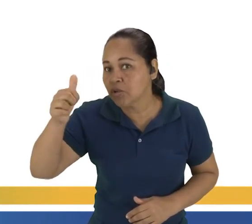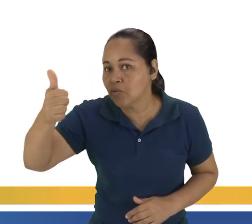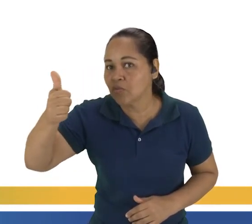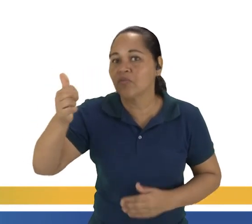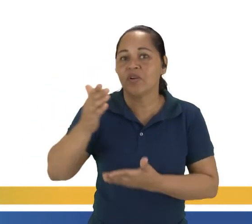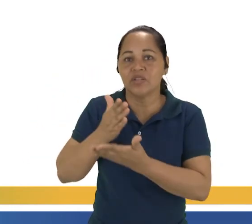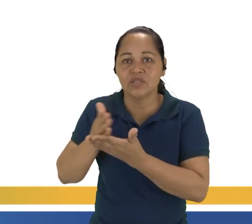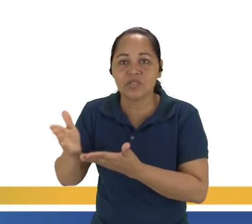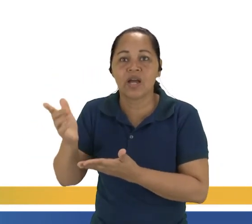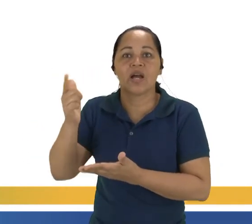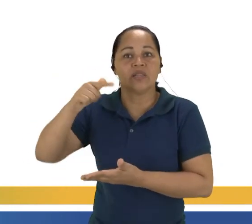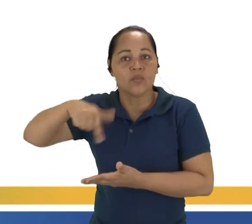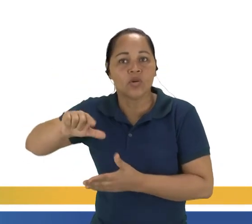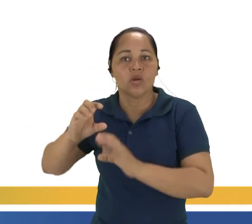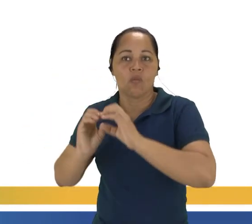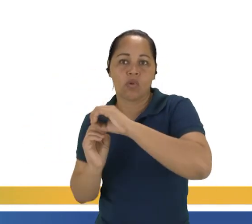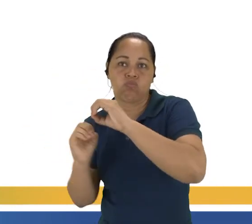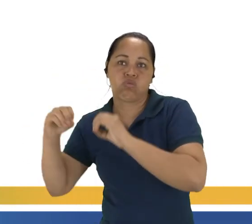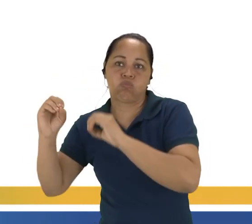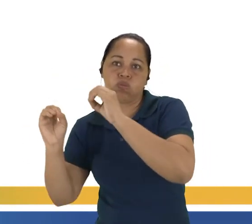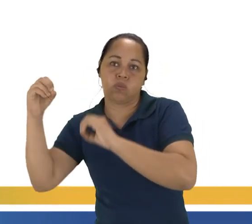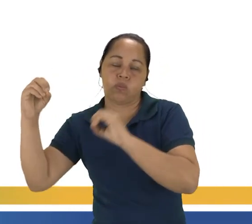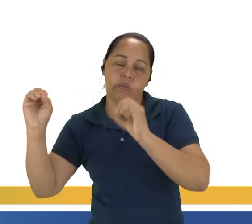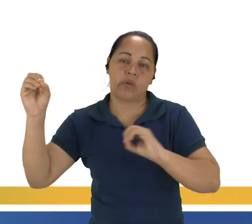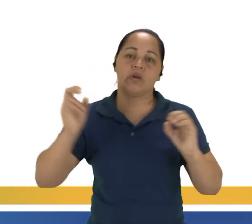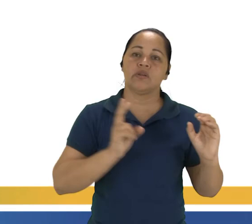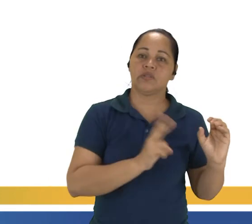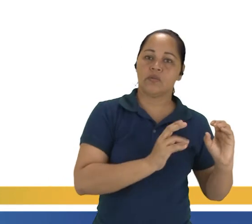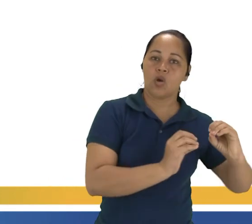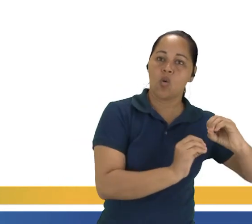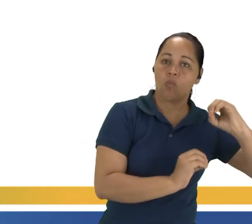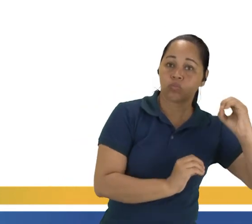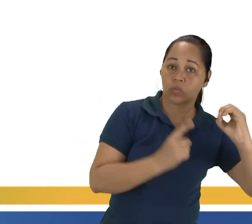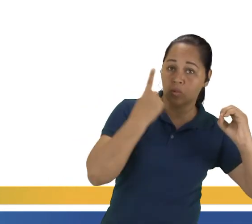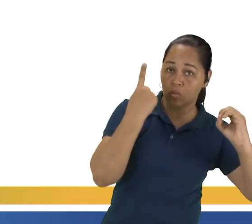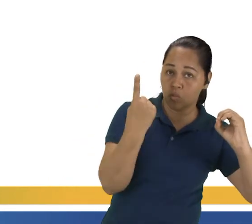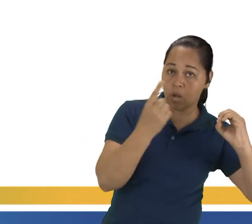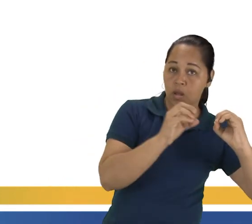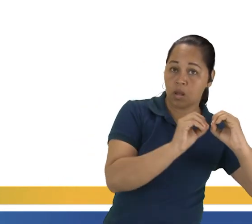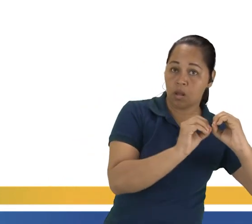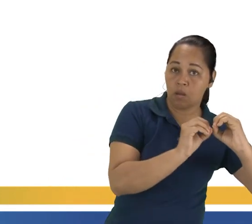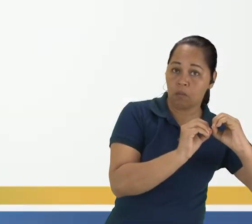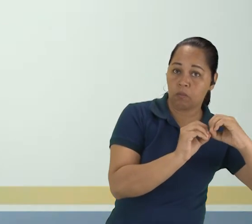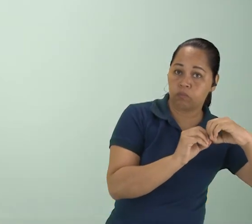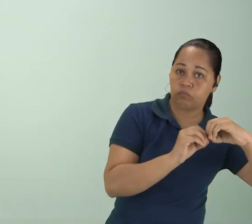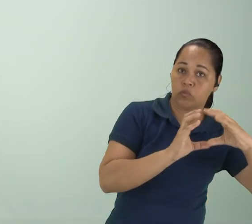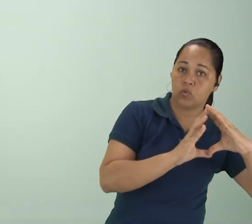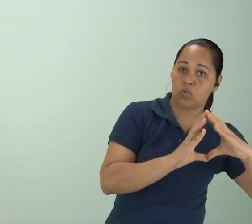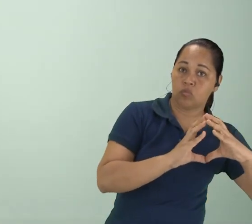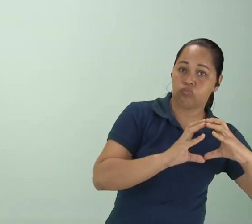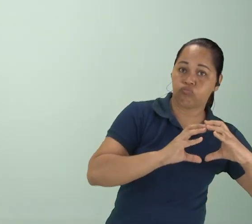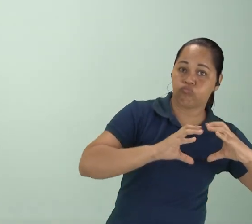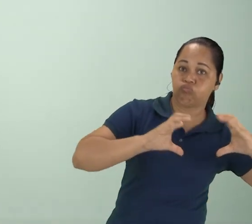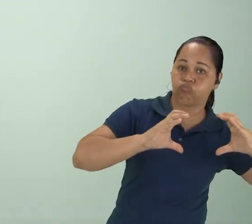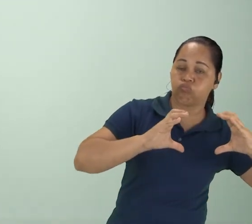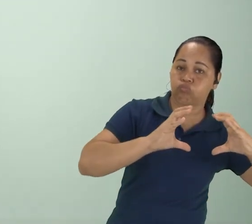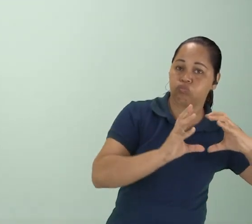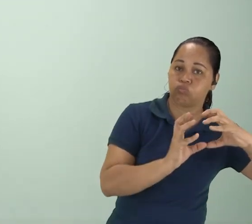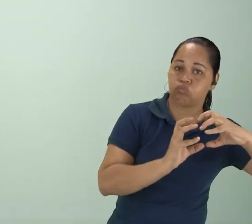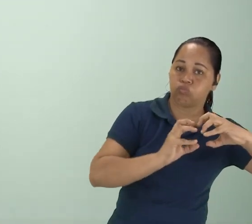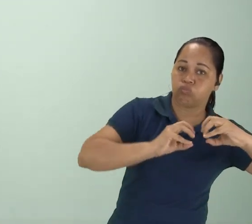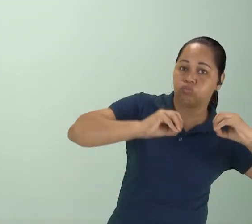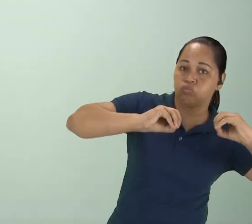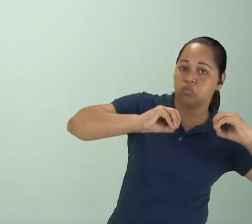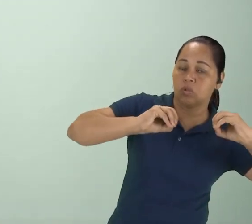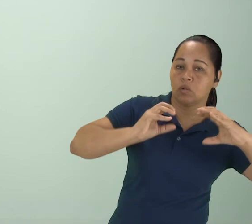vai iniciar o seu crescimento, a sua produção, o seu desenvolvimento e as suas atividades, tá? Então, todo final